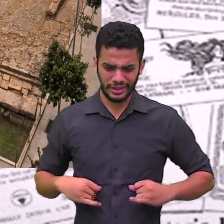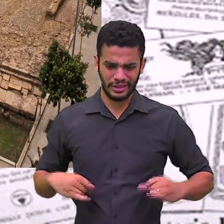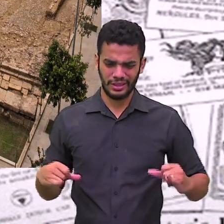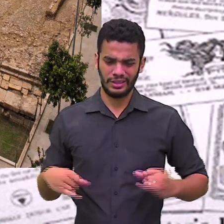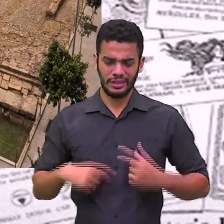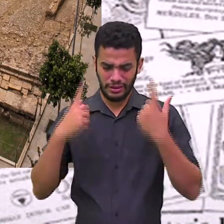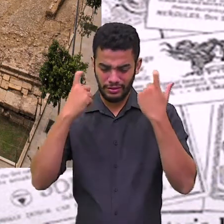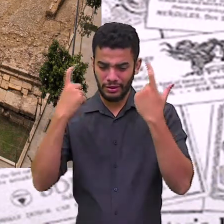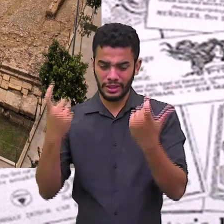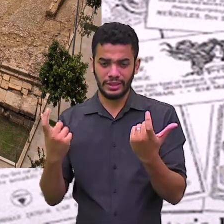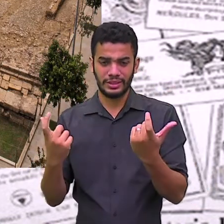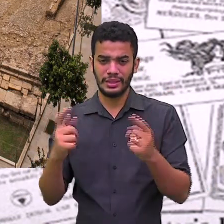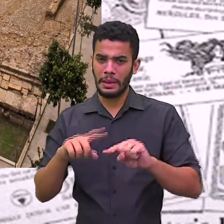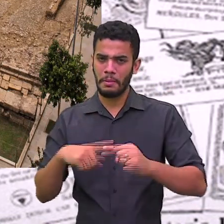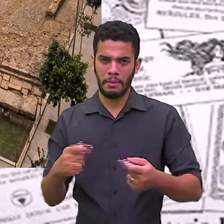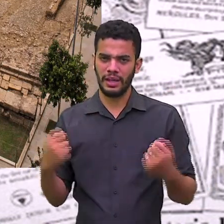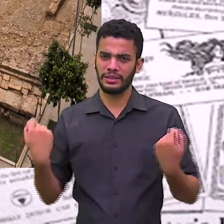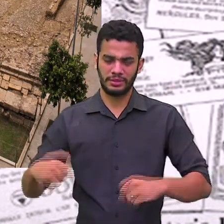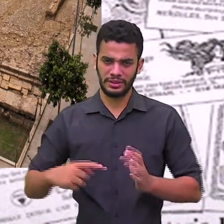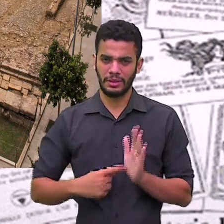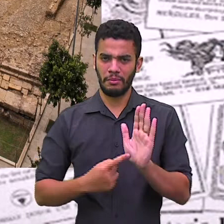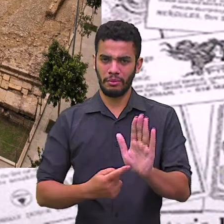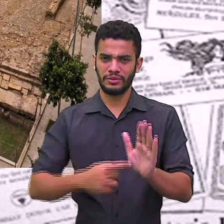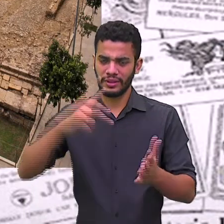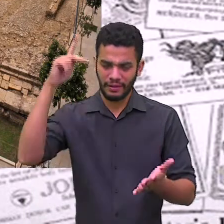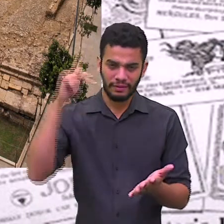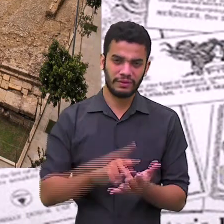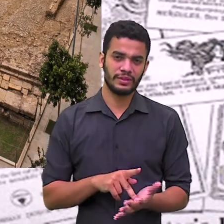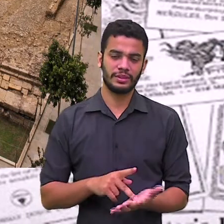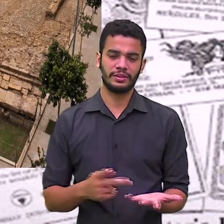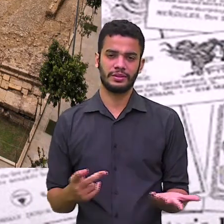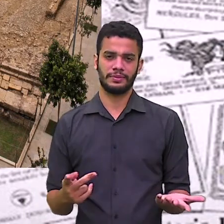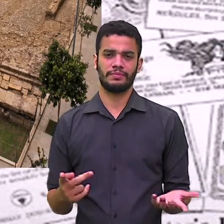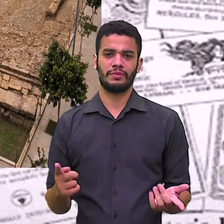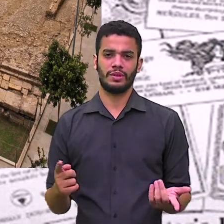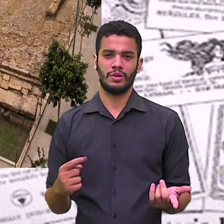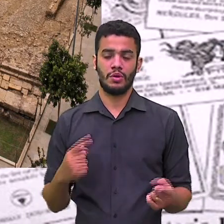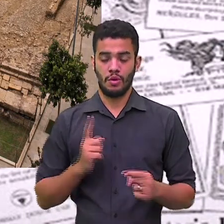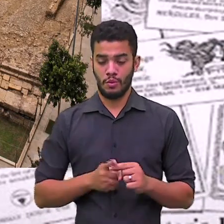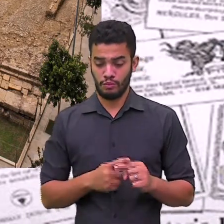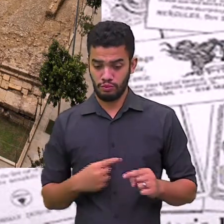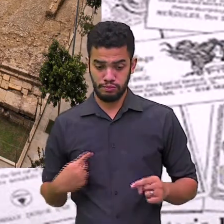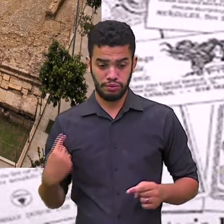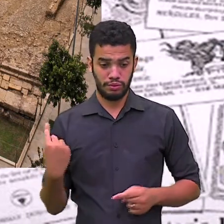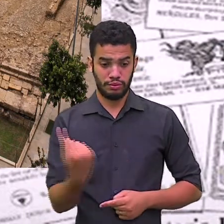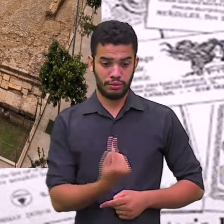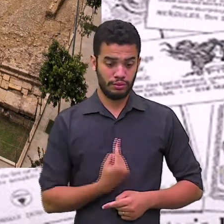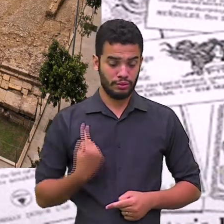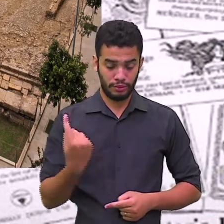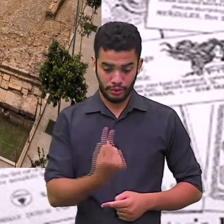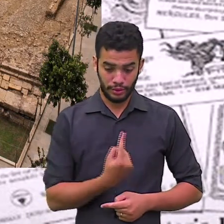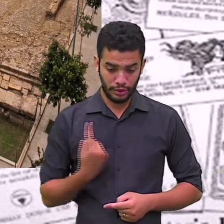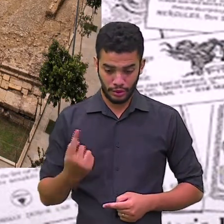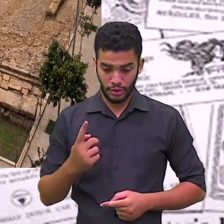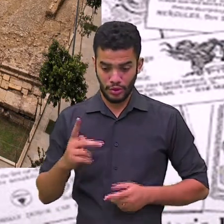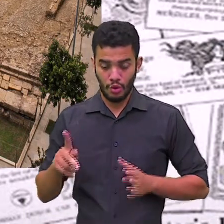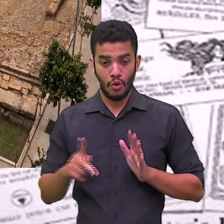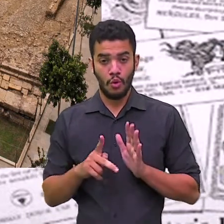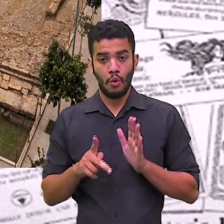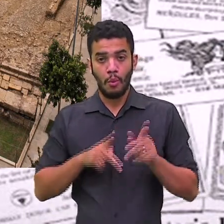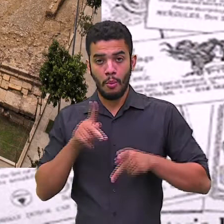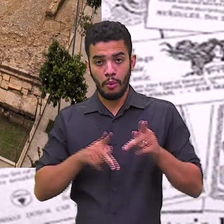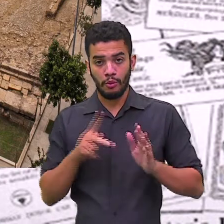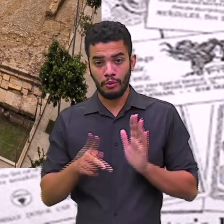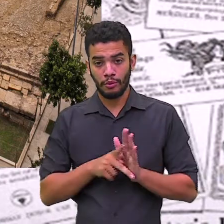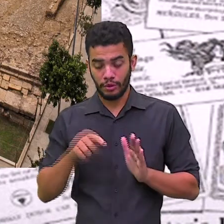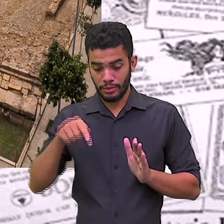surgir. Ela tem que surgir das cinzas e mostrar mesmo a cicatriz para que não venhamos